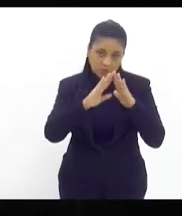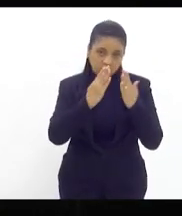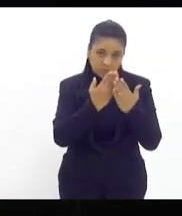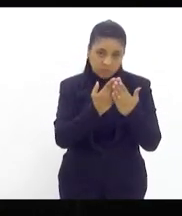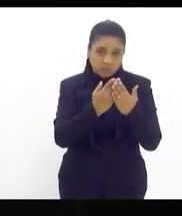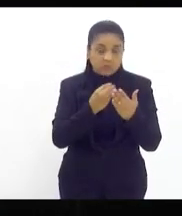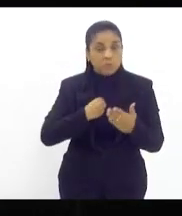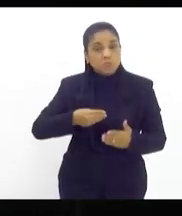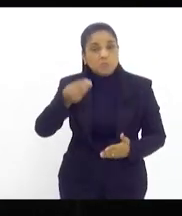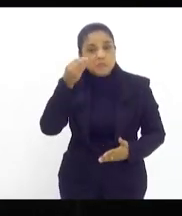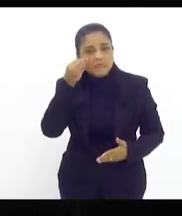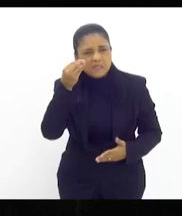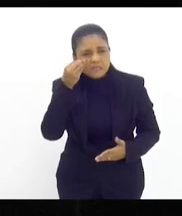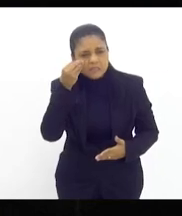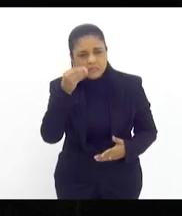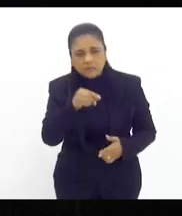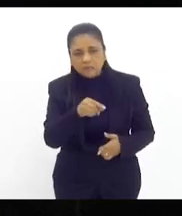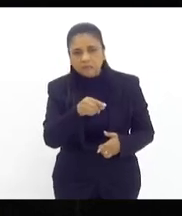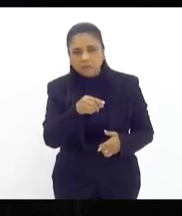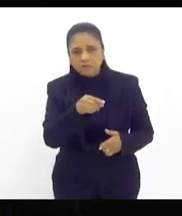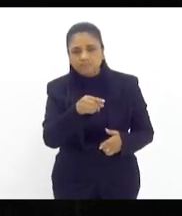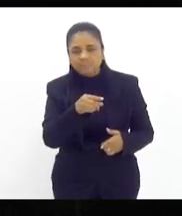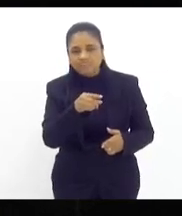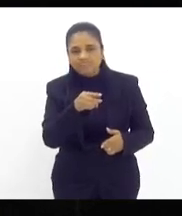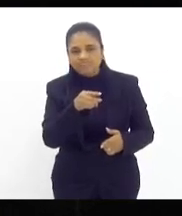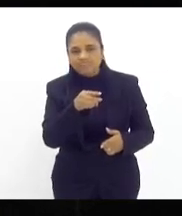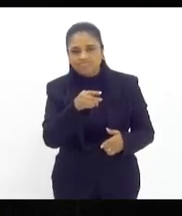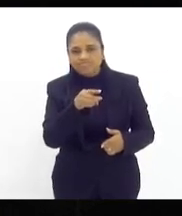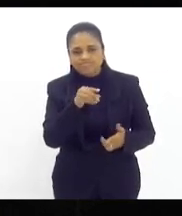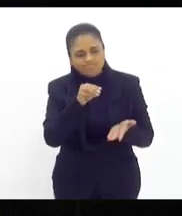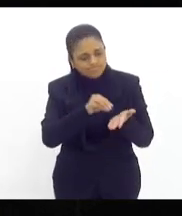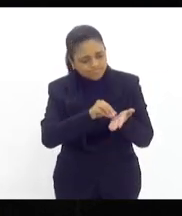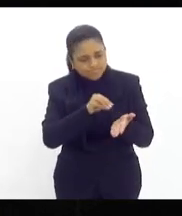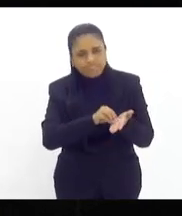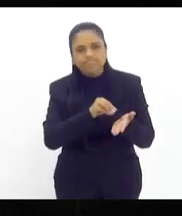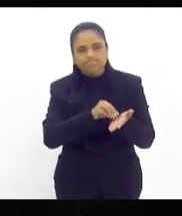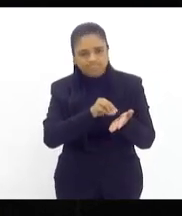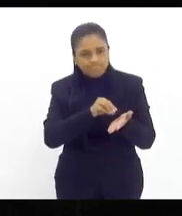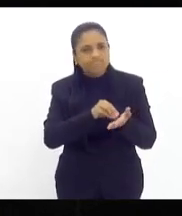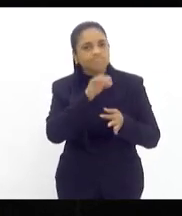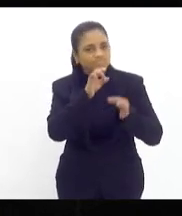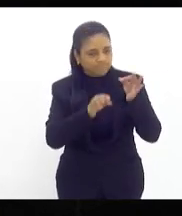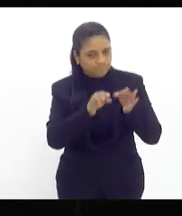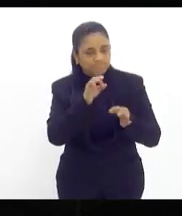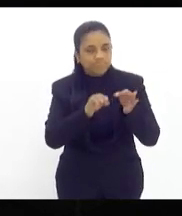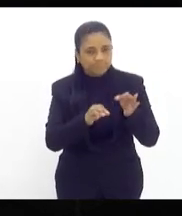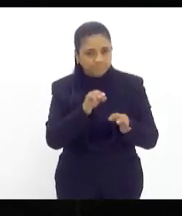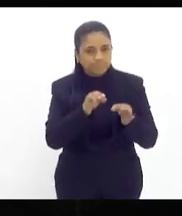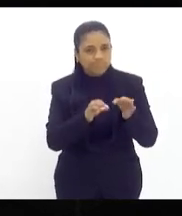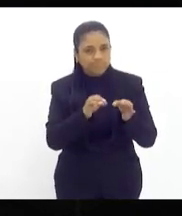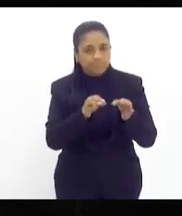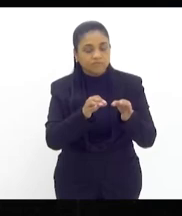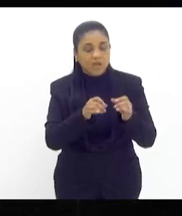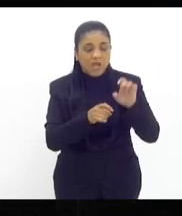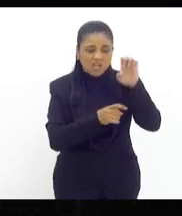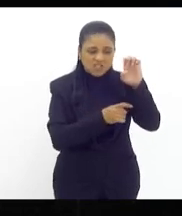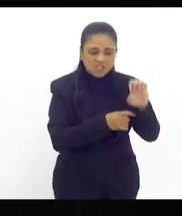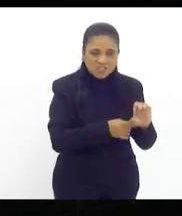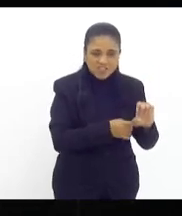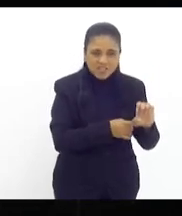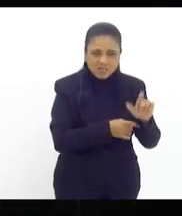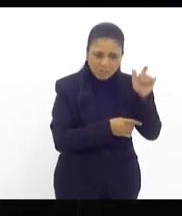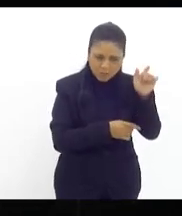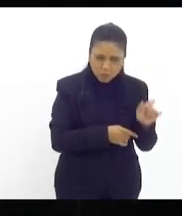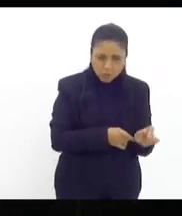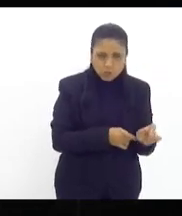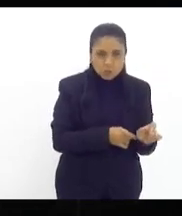tentativa desleal é desleal de dizer que as pessoas do campo da esquerda não gostam